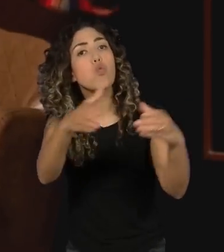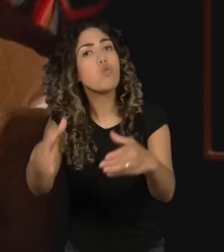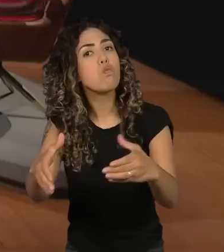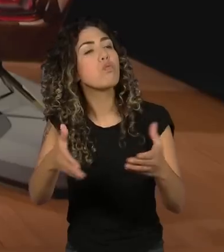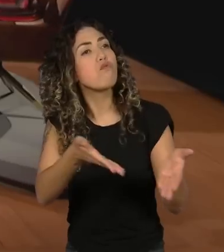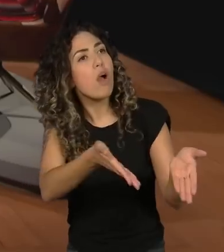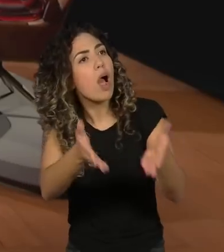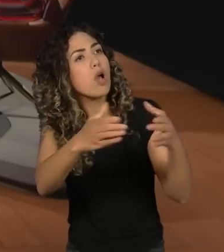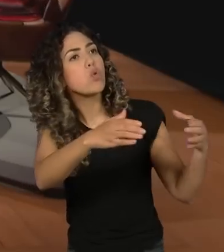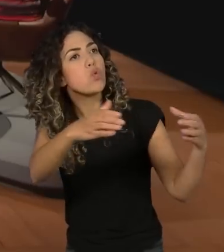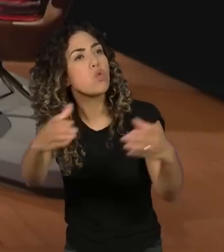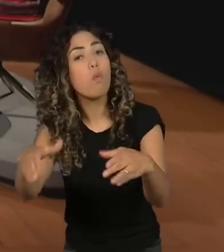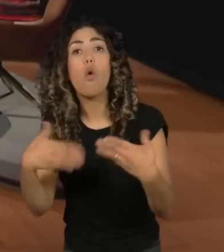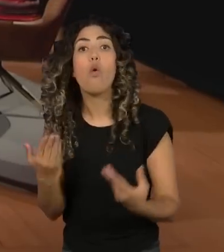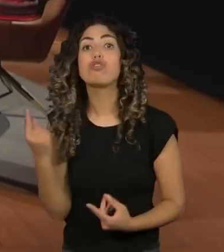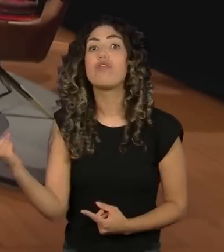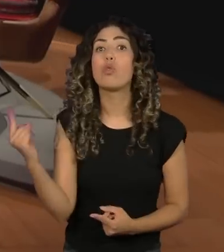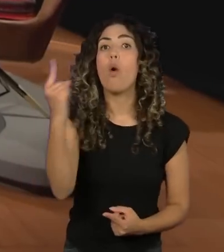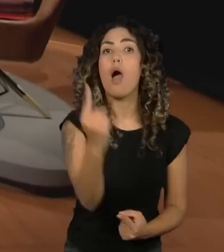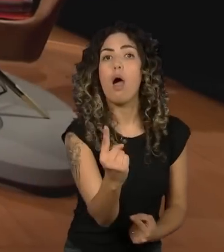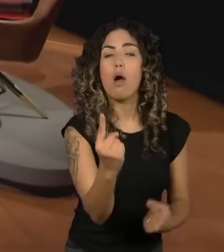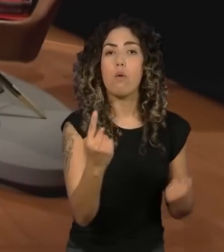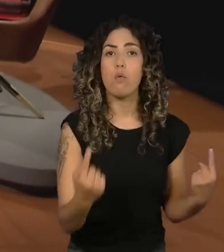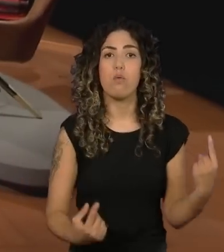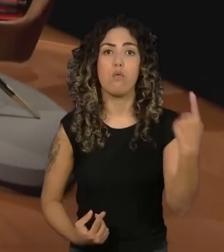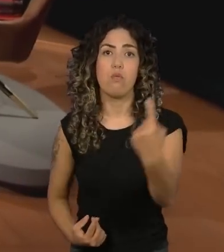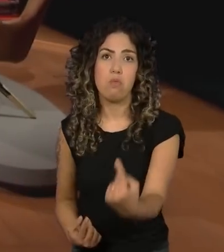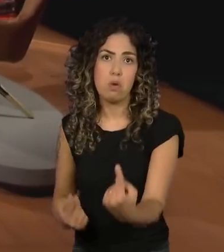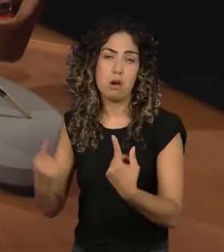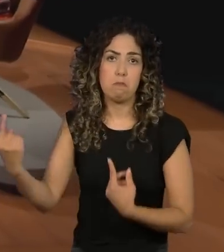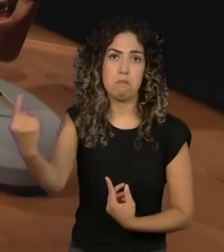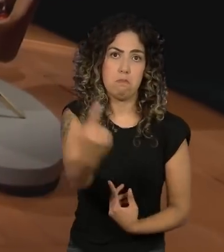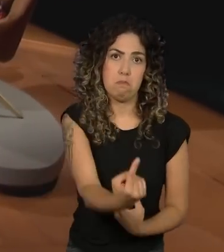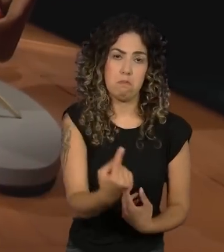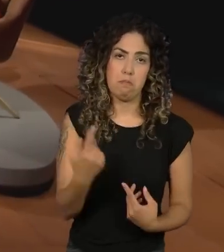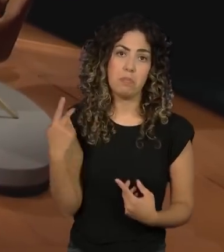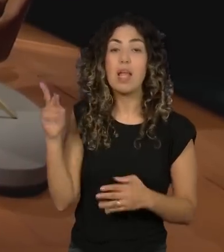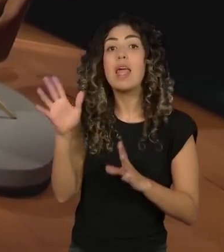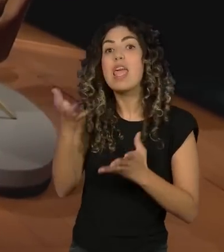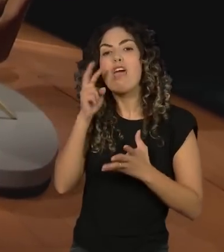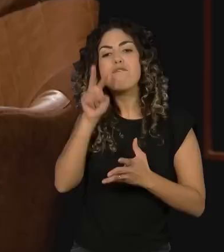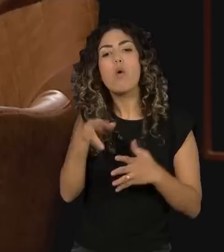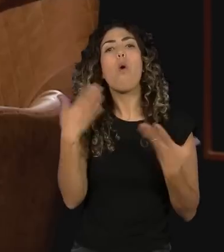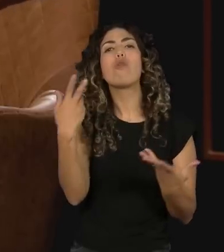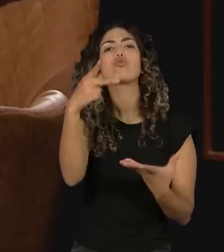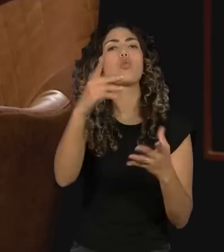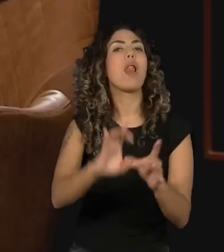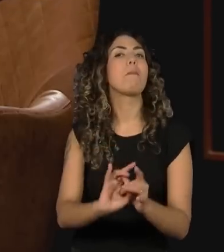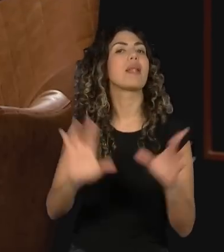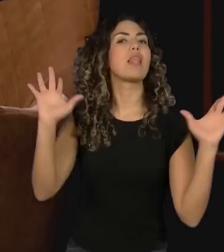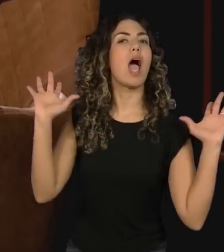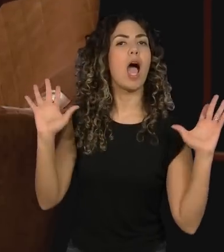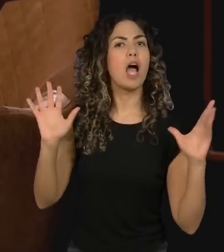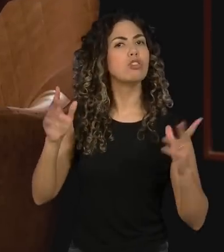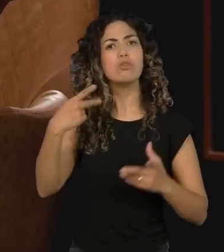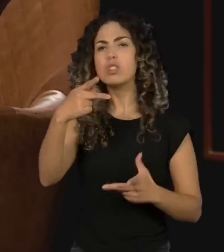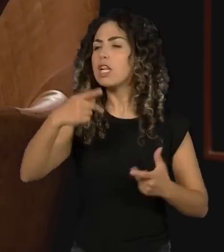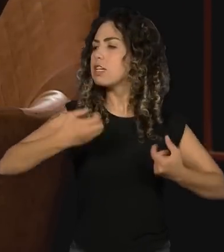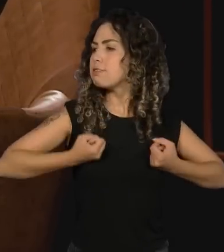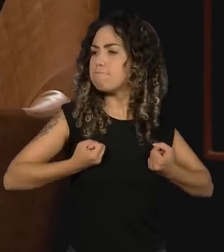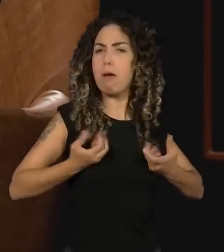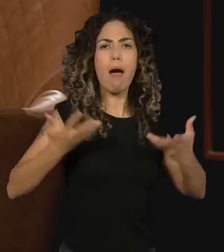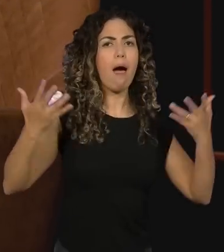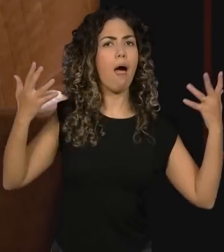Bota música, não tinha texto, dança, quero ver sua liberdade cênica. Era isso, na